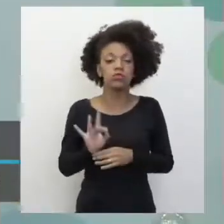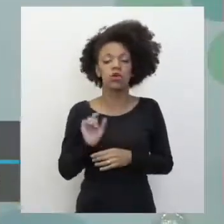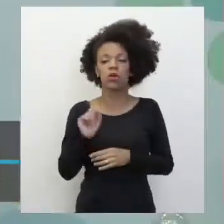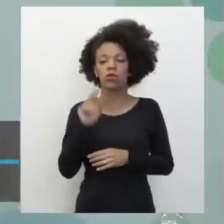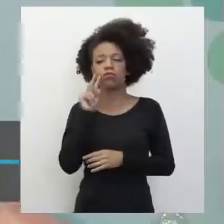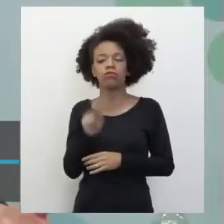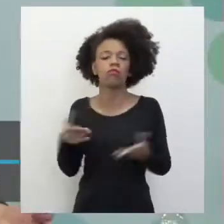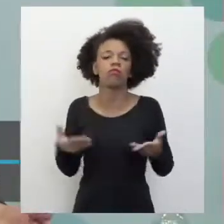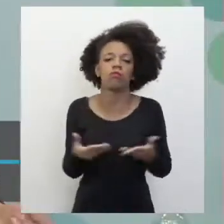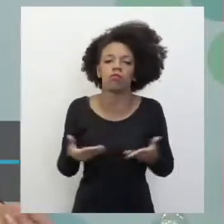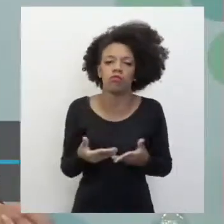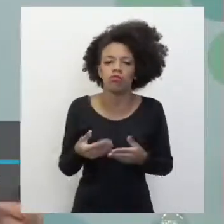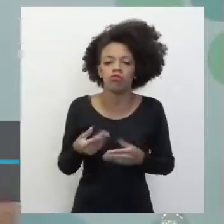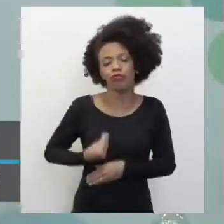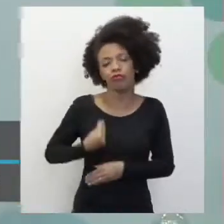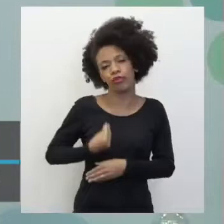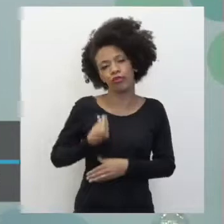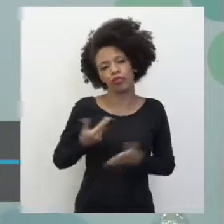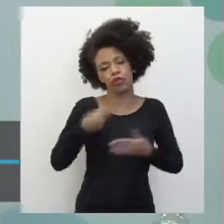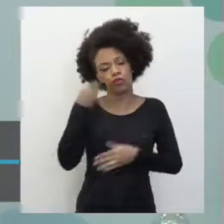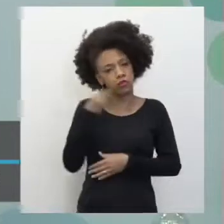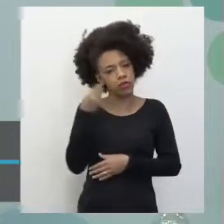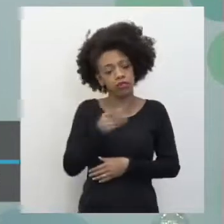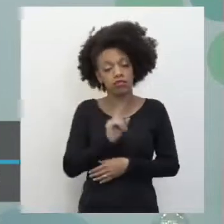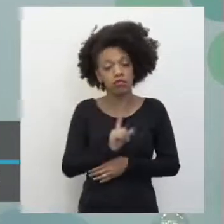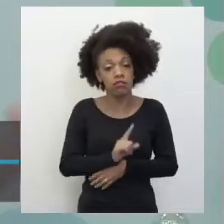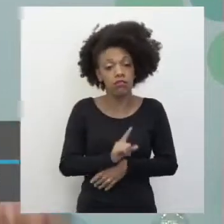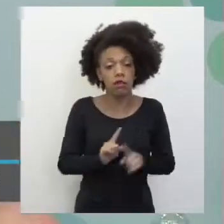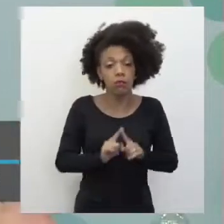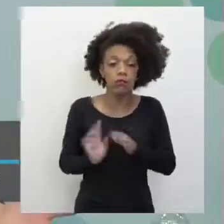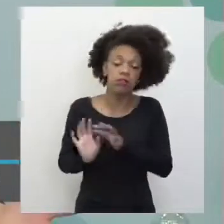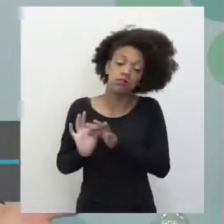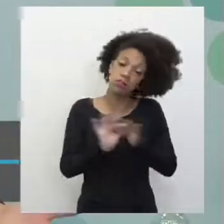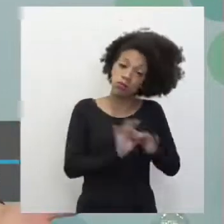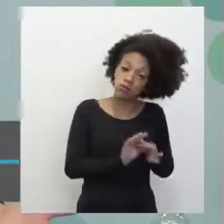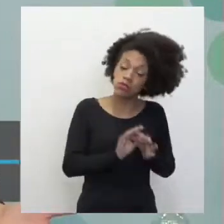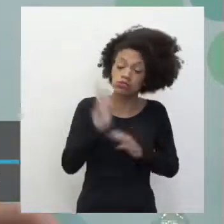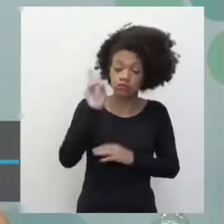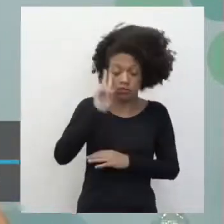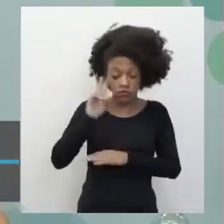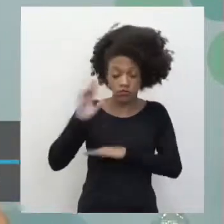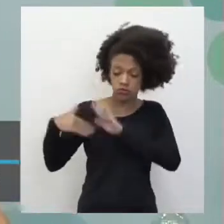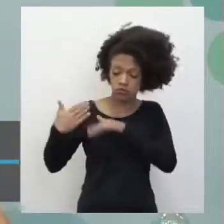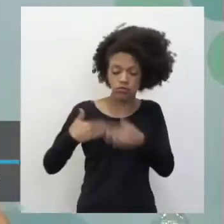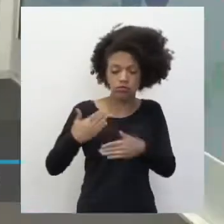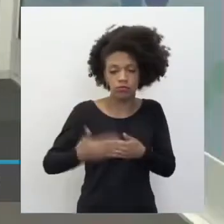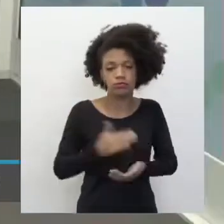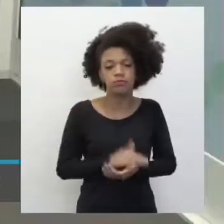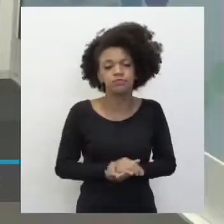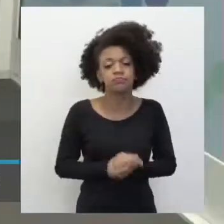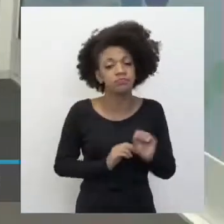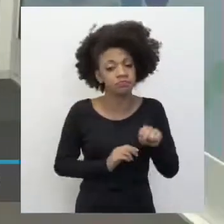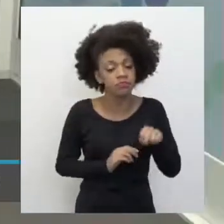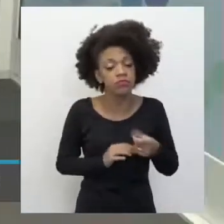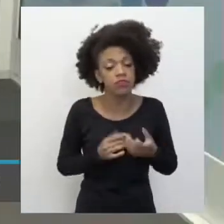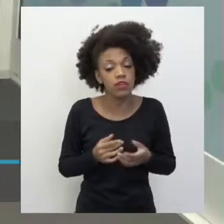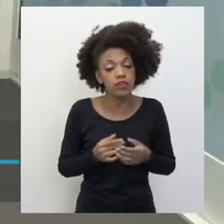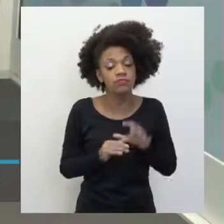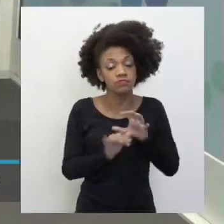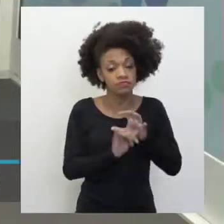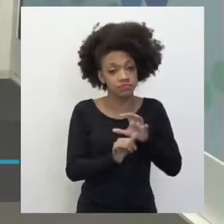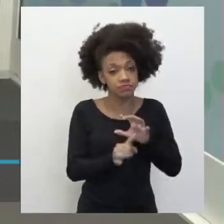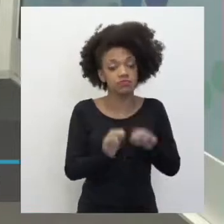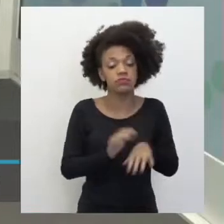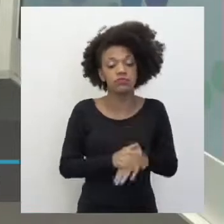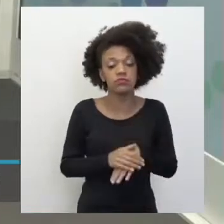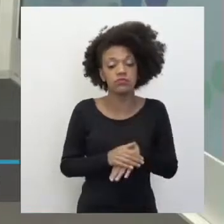vê hoje, o que a gente vive hoje. Entra um pouco da intertextualidade aí com a história também, né, Andréia? E esses contos... E